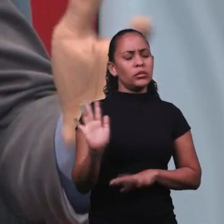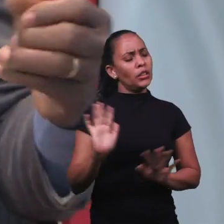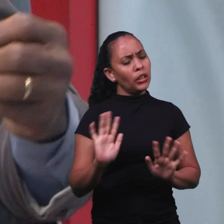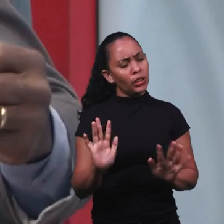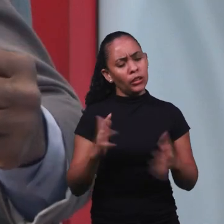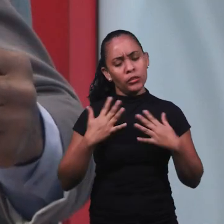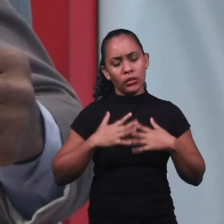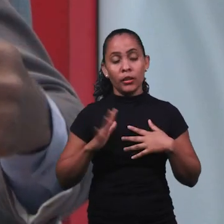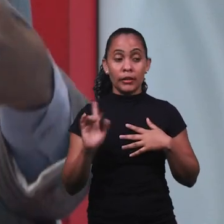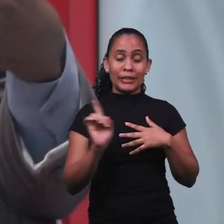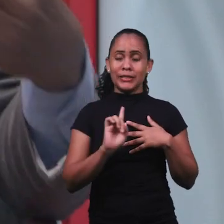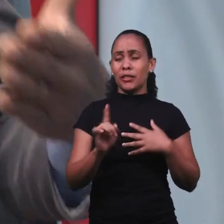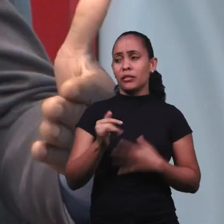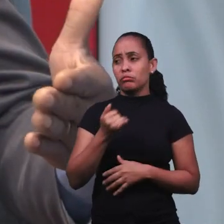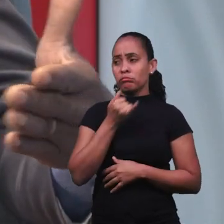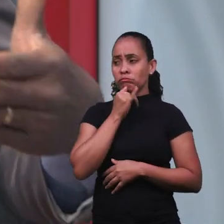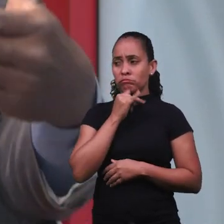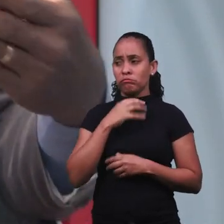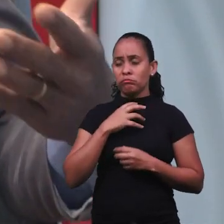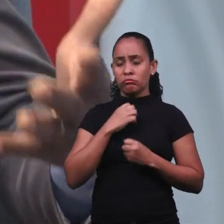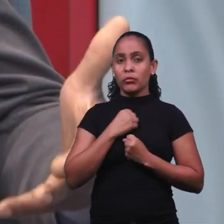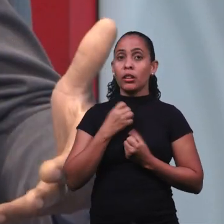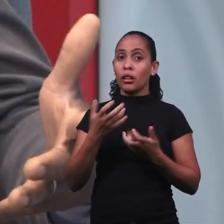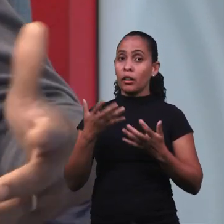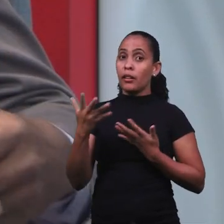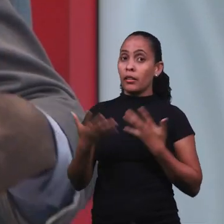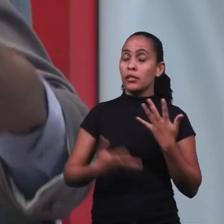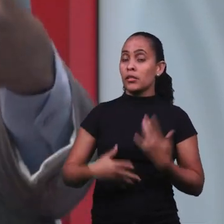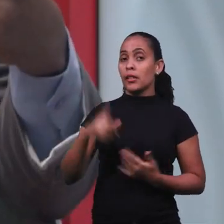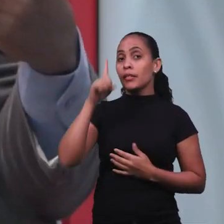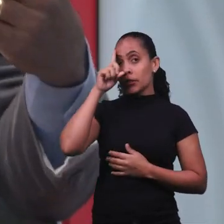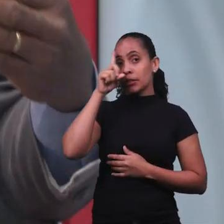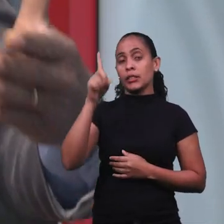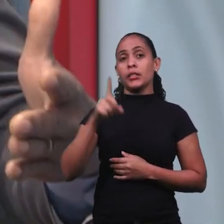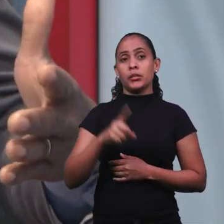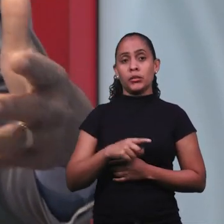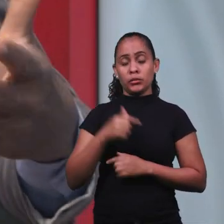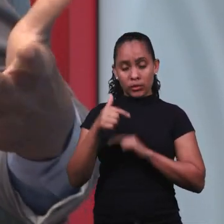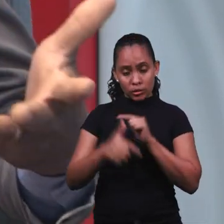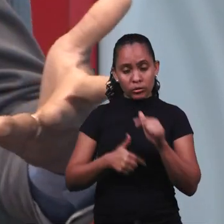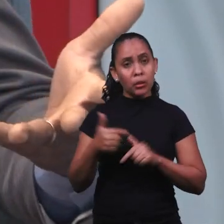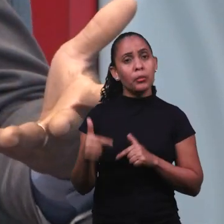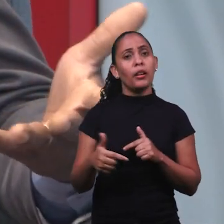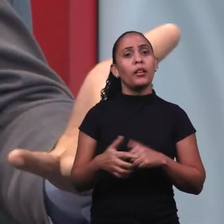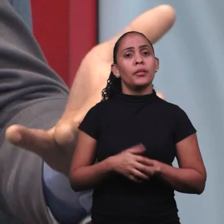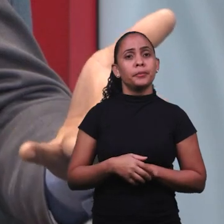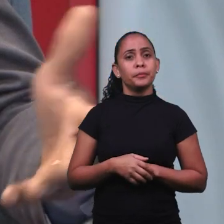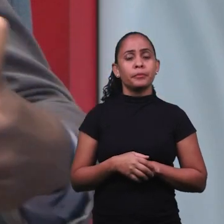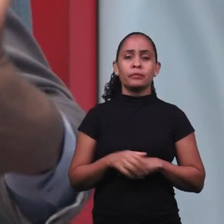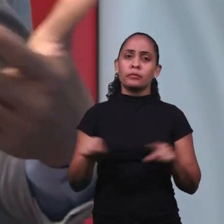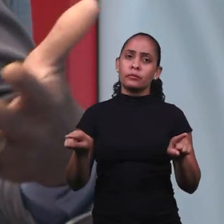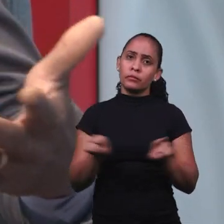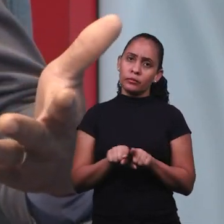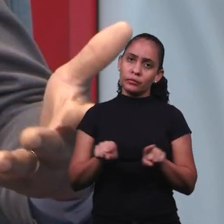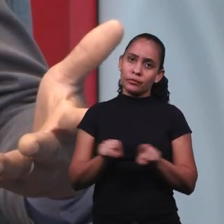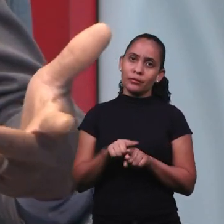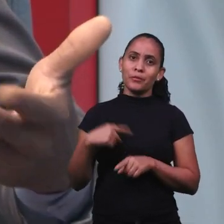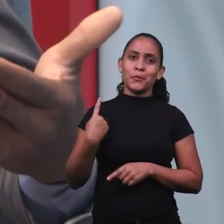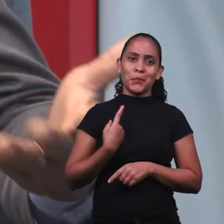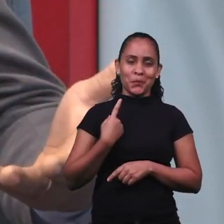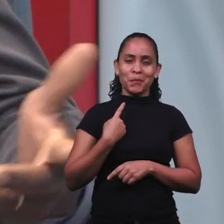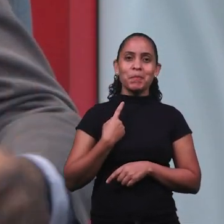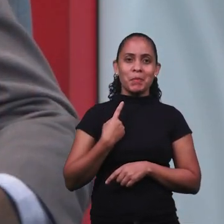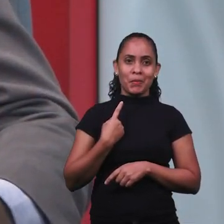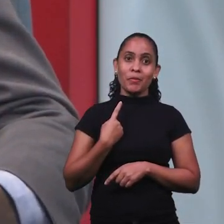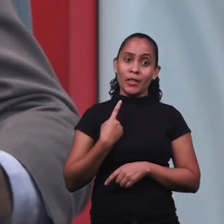ele fica triste, porque ele quer servir o Senhor na sua função. Na igreja, a gente é testemunha